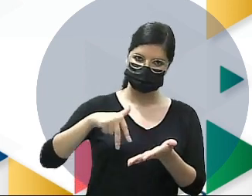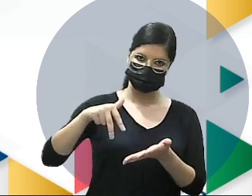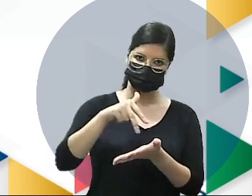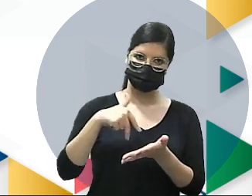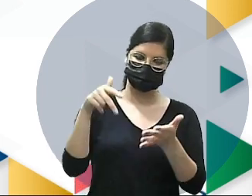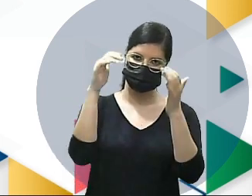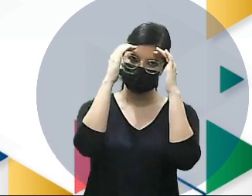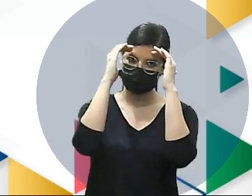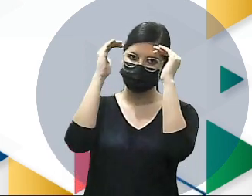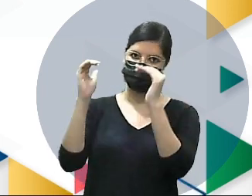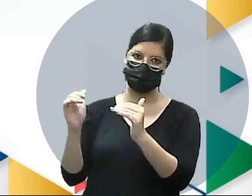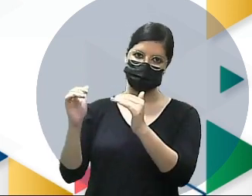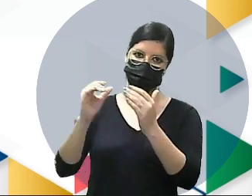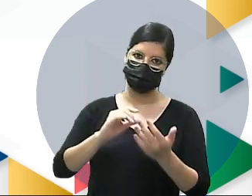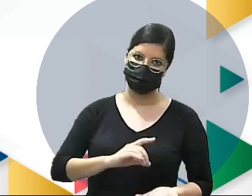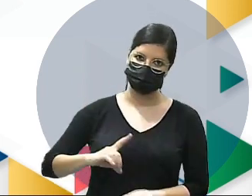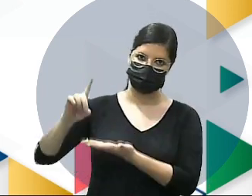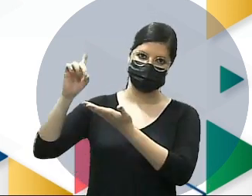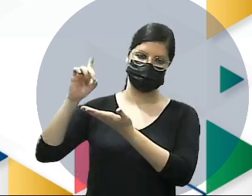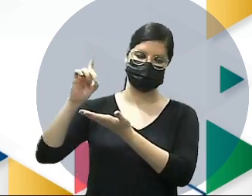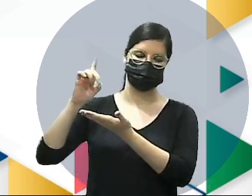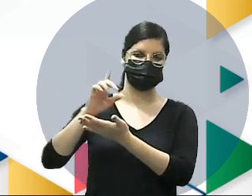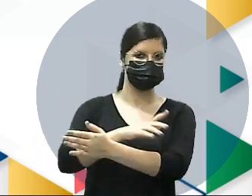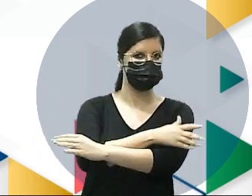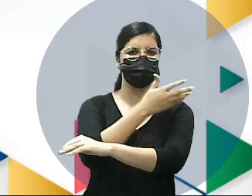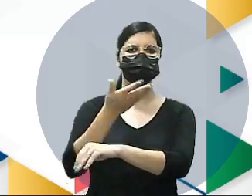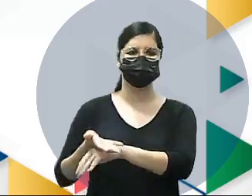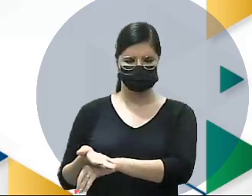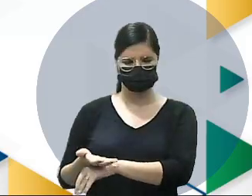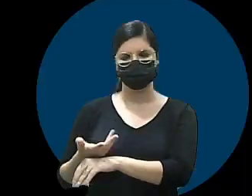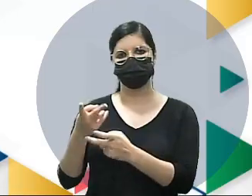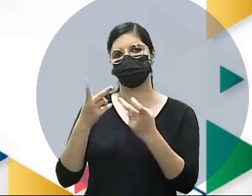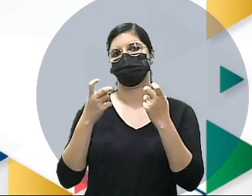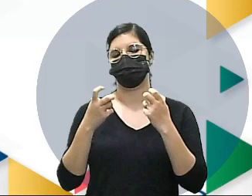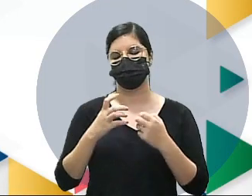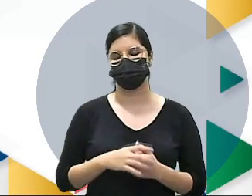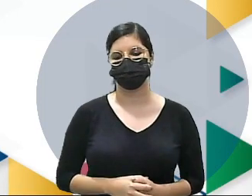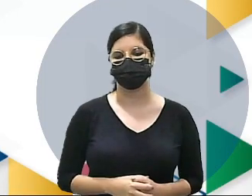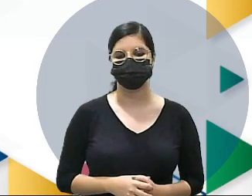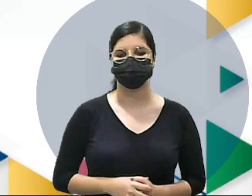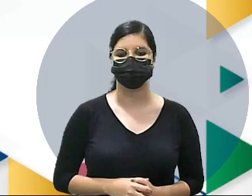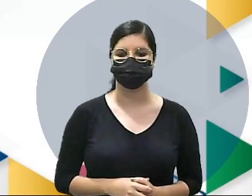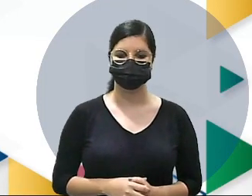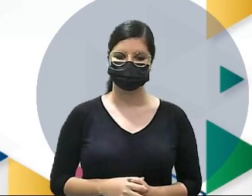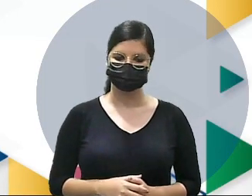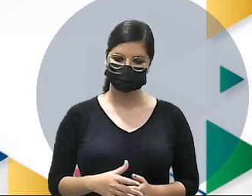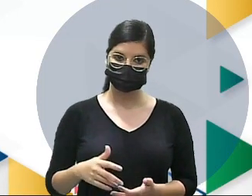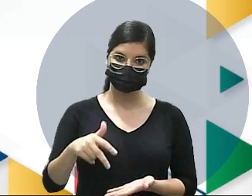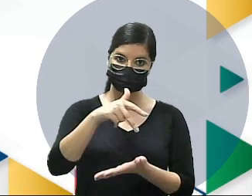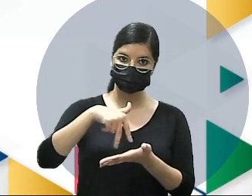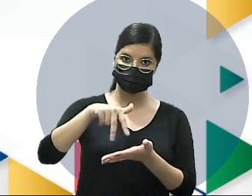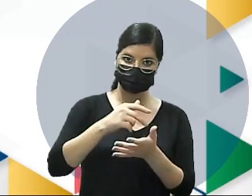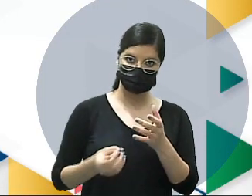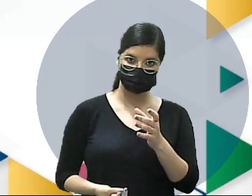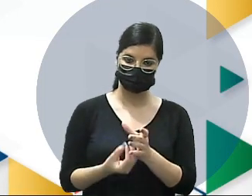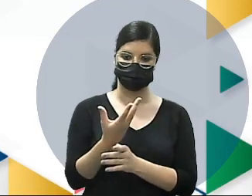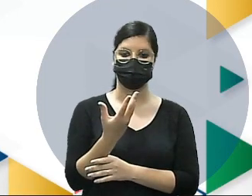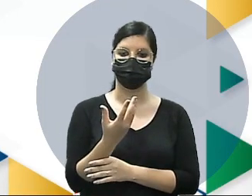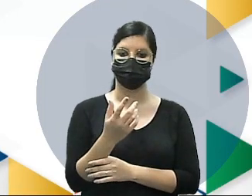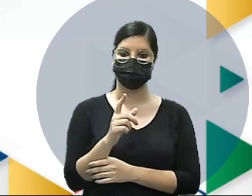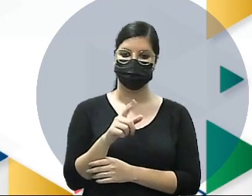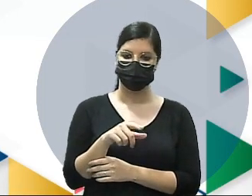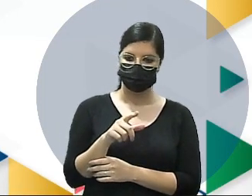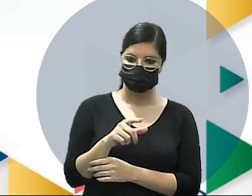caráter aí de Honrar aos seus Deuses né e até hoje a gente consegue Observar isso né as danças que surgiram na pré-história